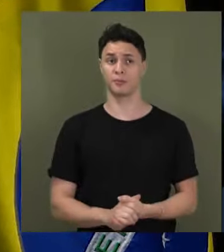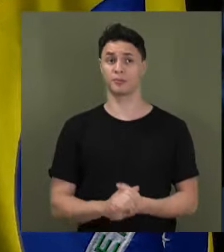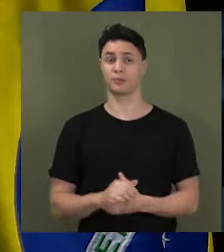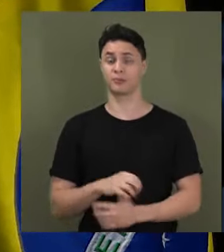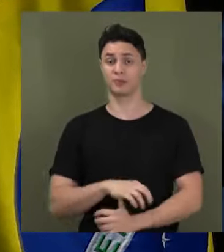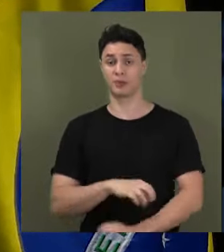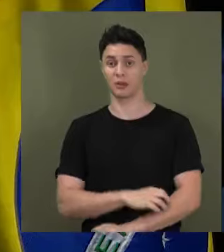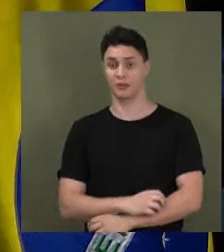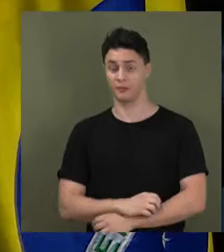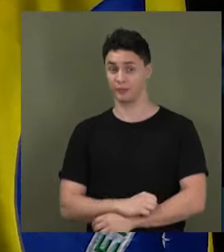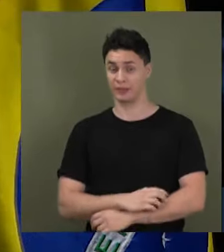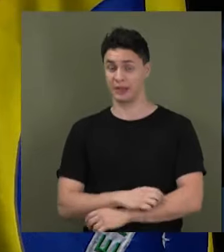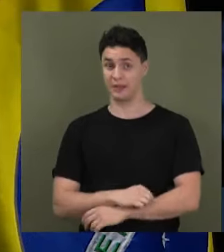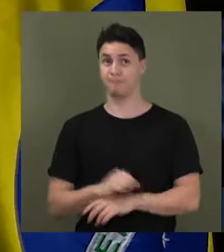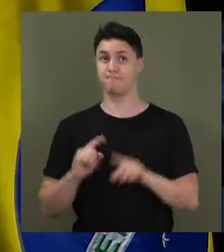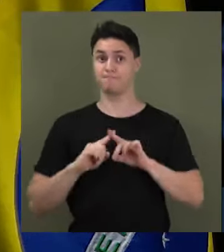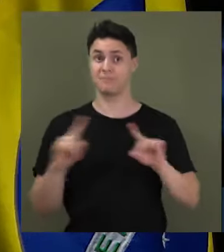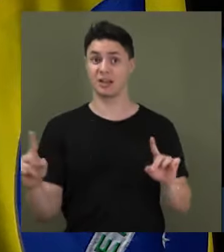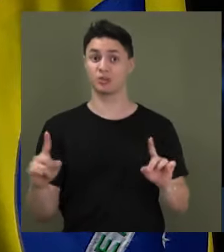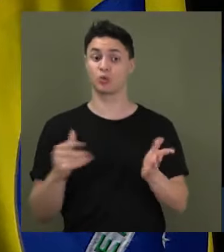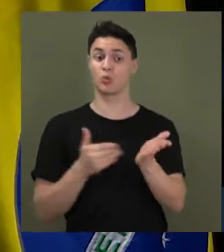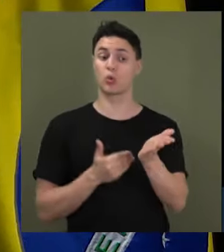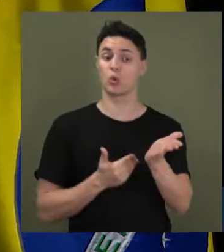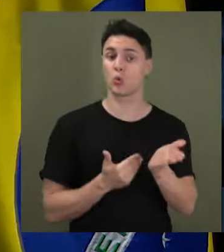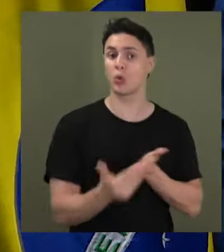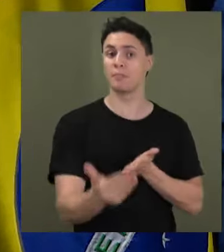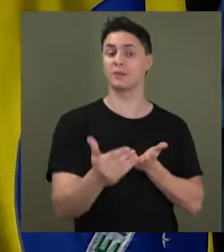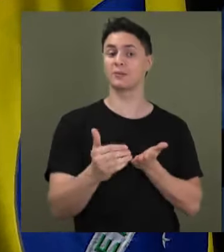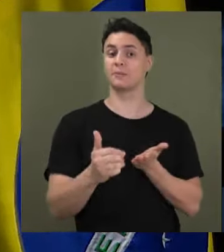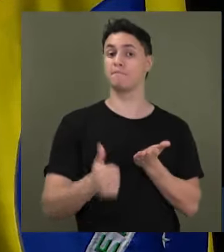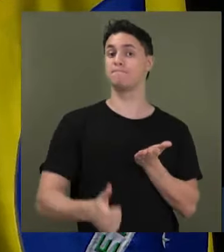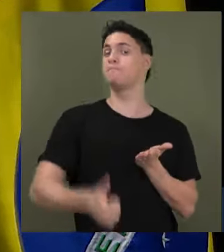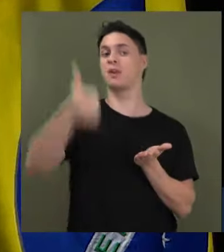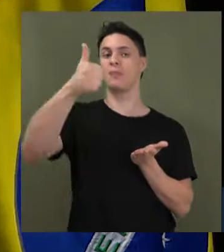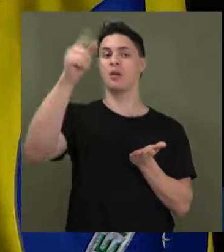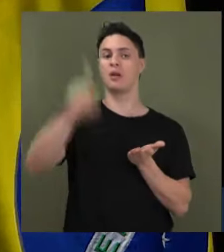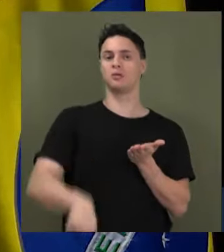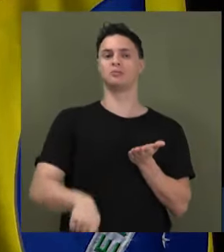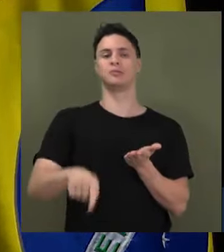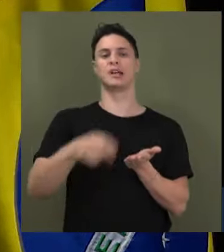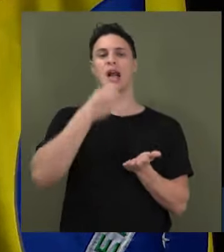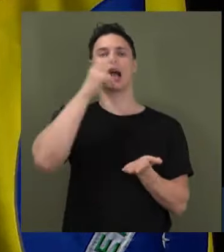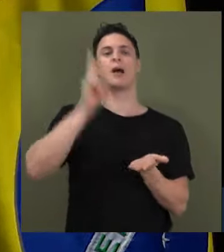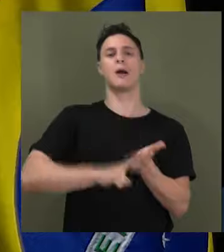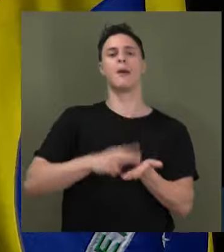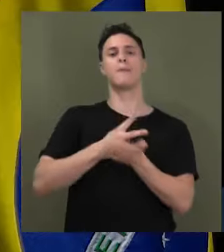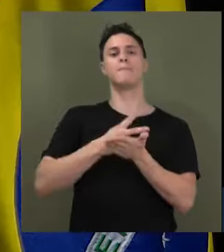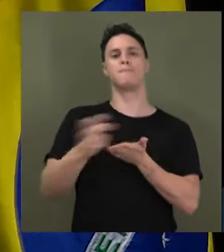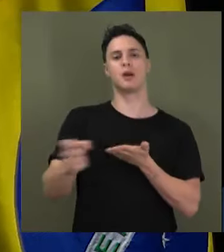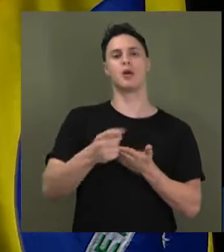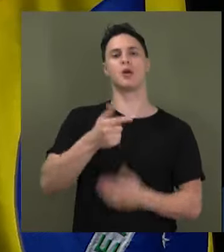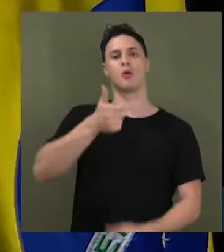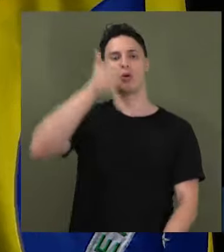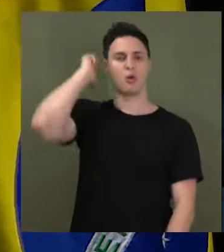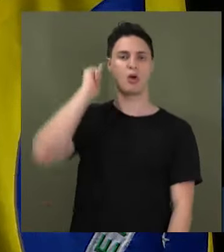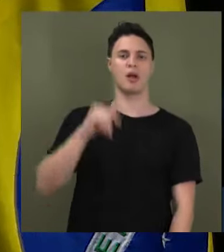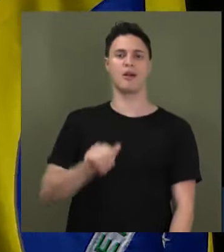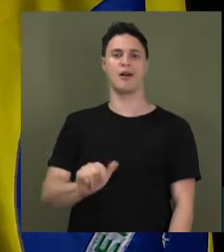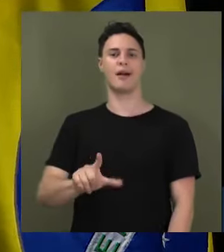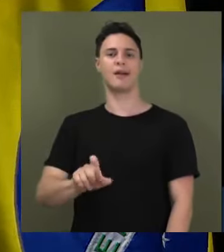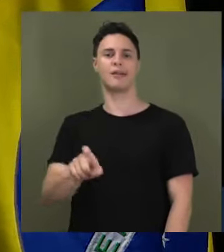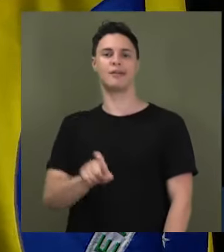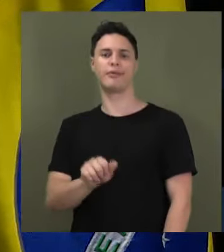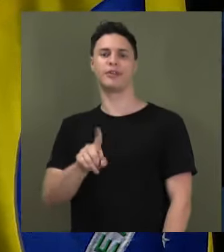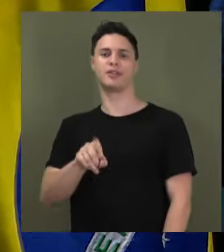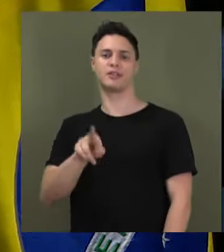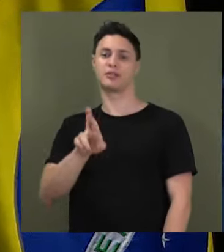e decisivo passo é a admissão do pedido do impeachment de Alexandre de Moraes, com mais